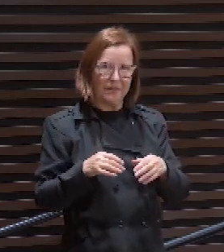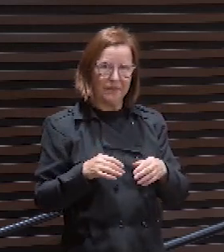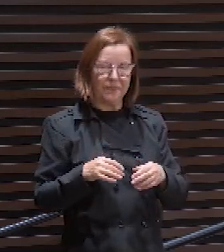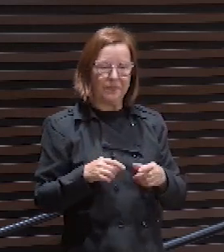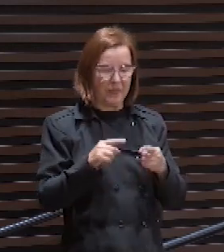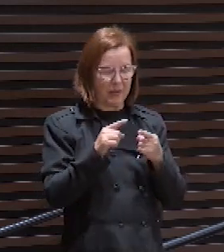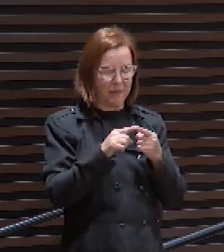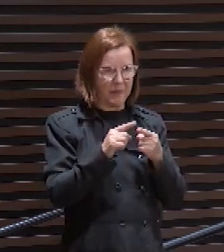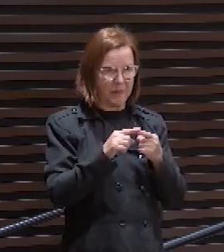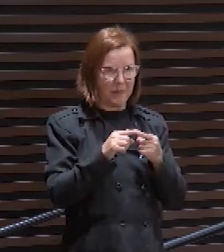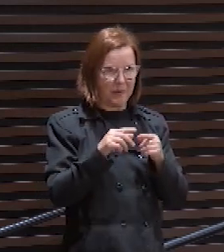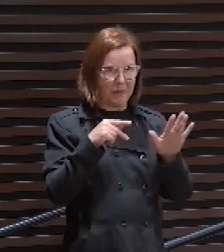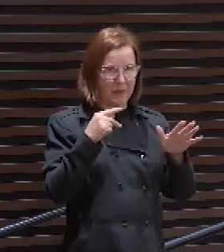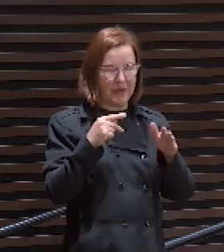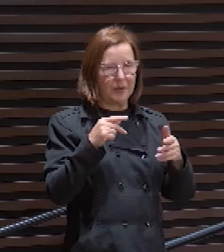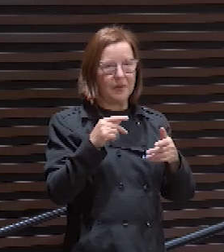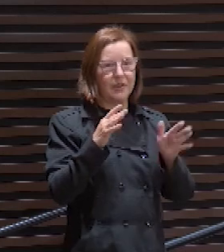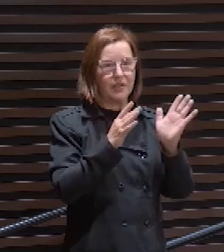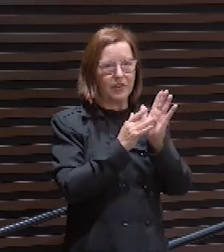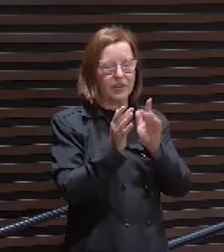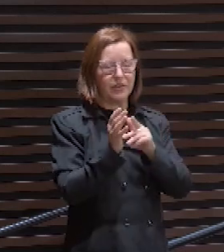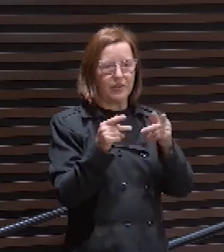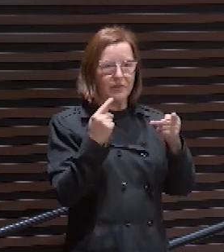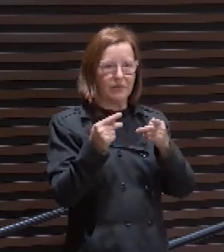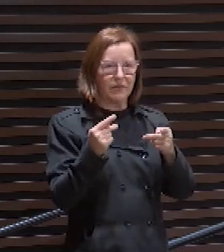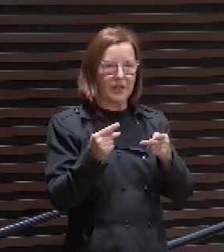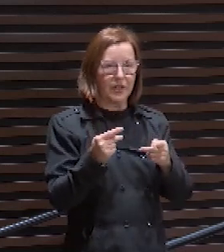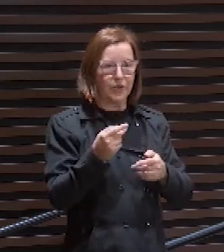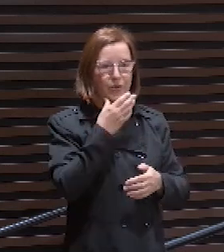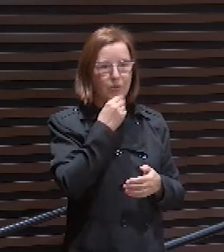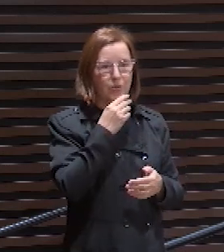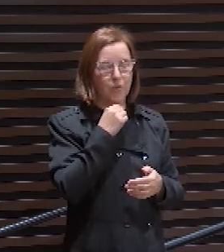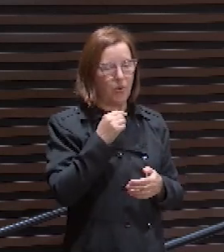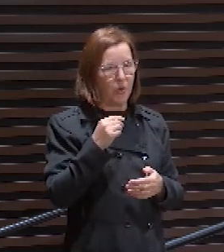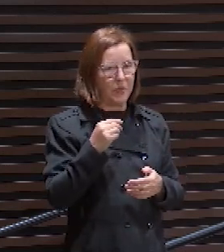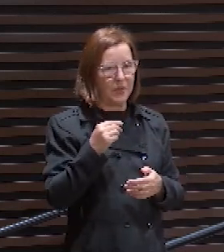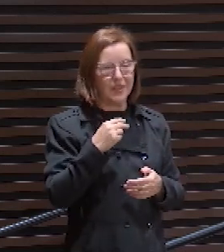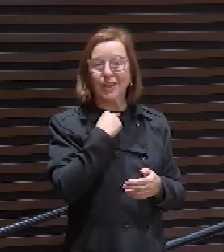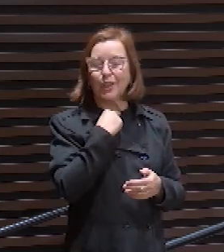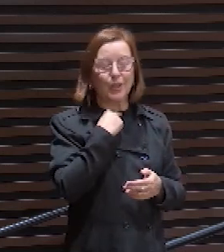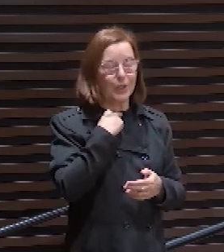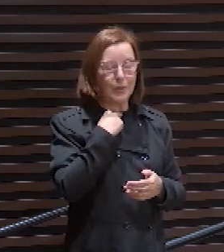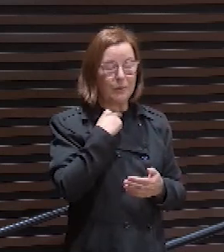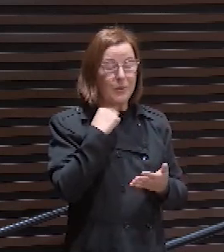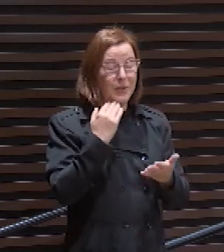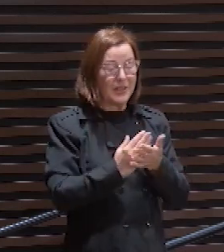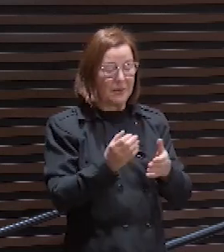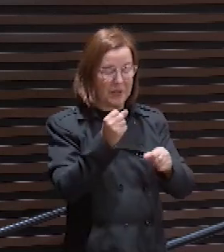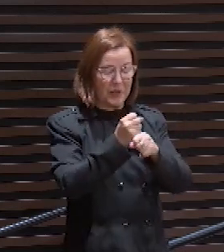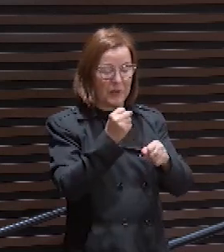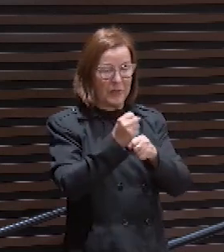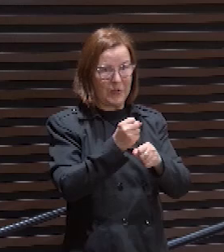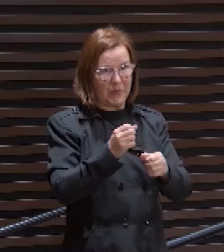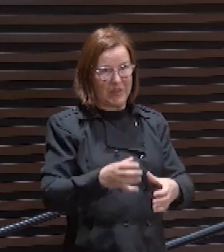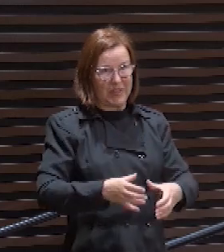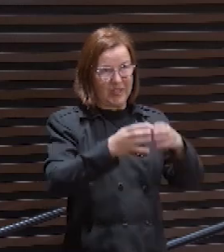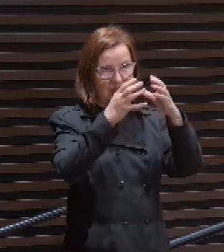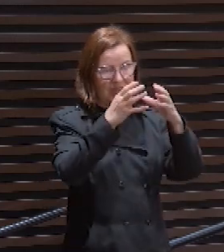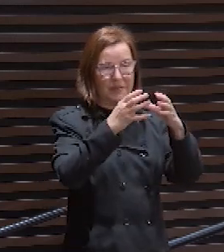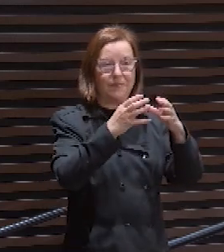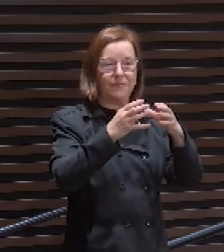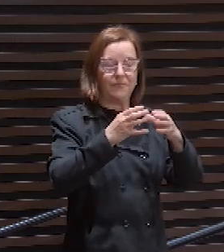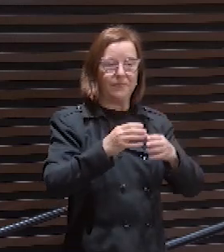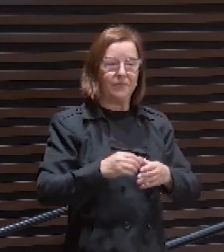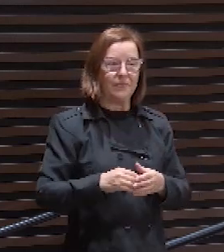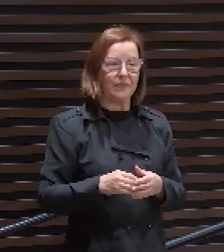parábola, Jesus trata a respeito de um homem que não finalizou a construção de uma torre pois não era capaz de concluir tal trabalho. E